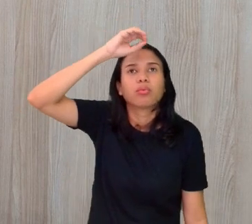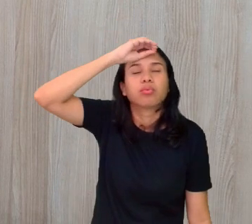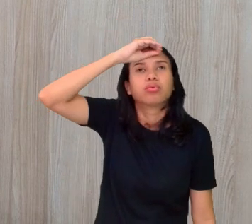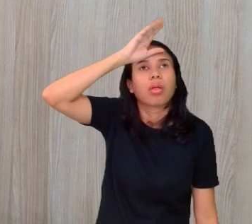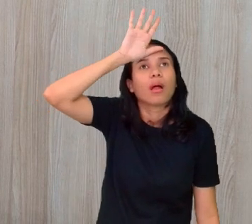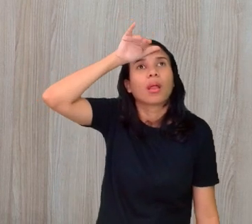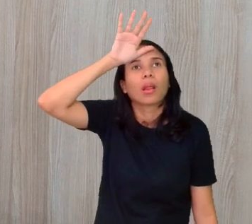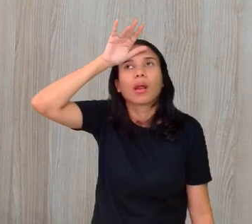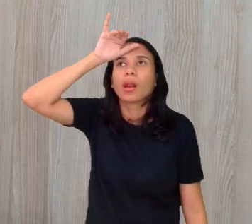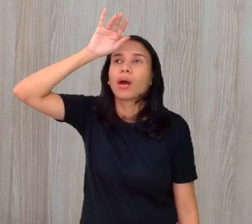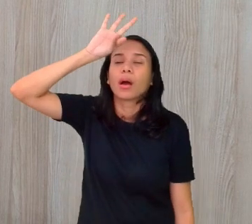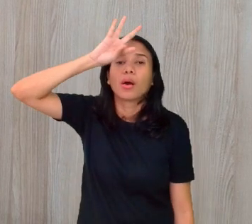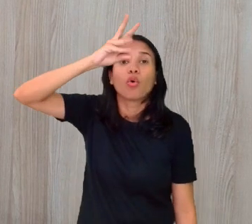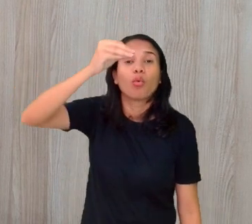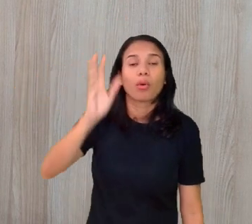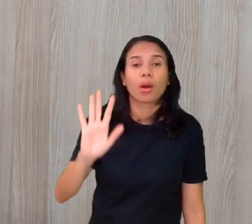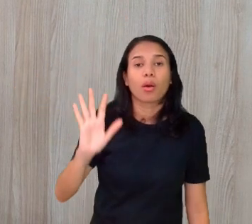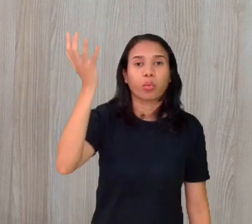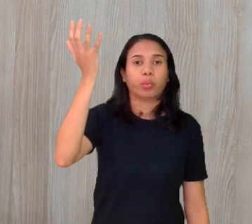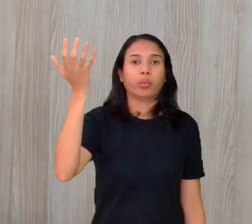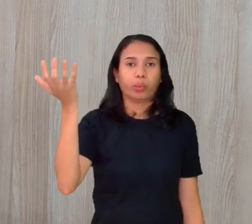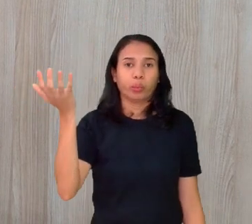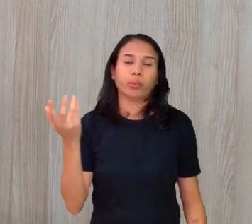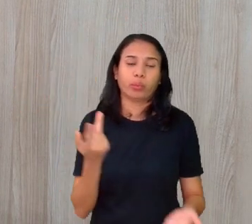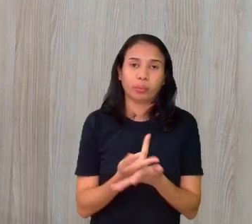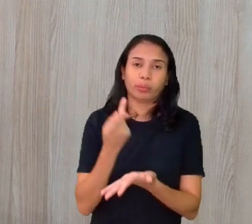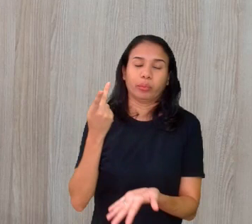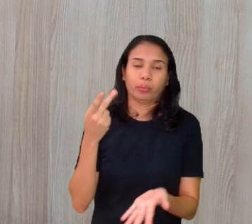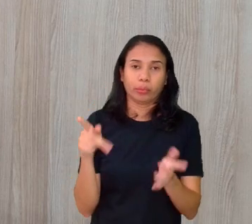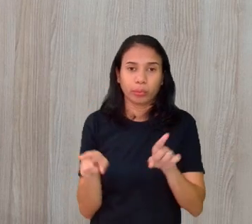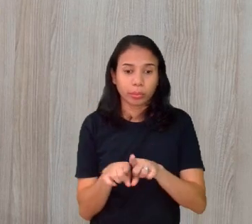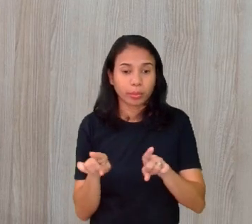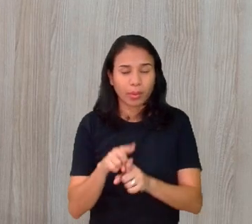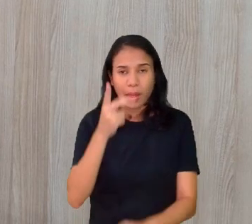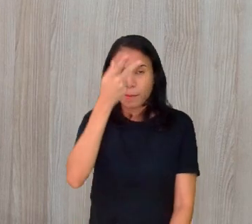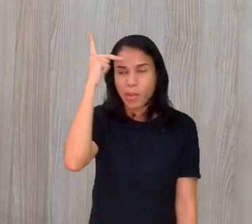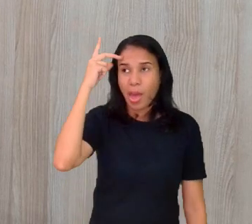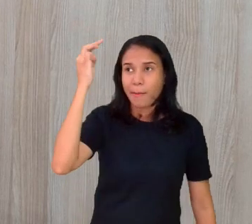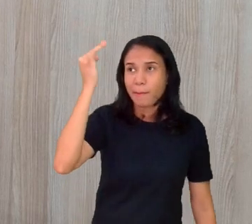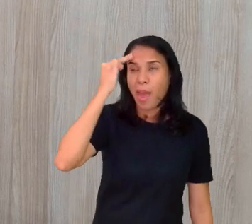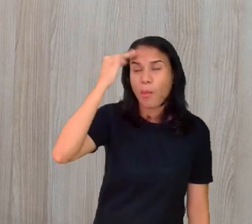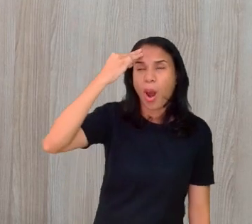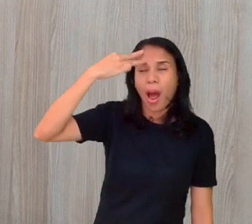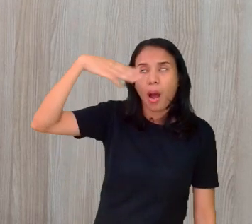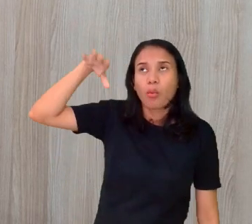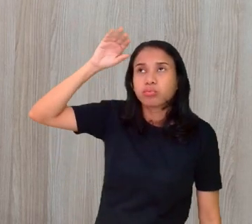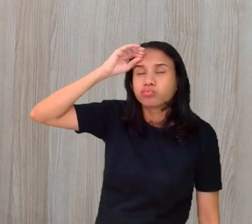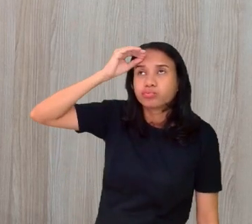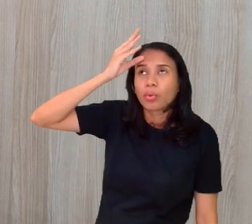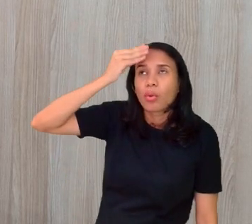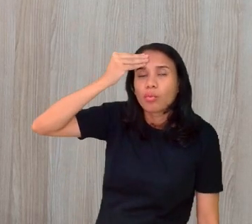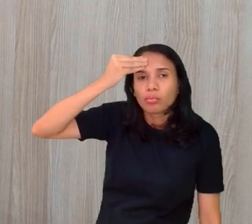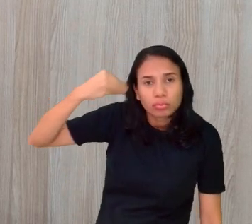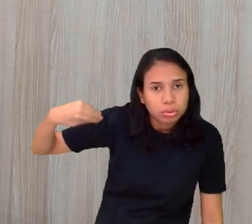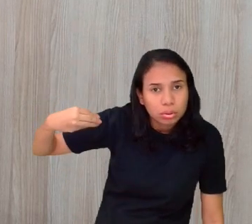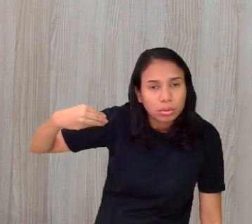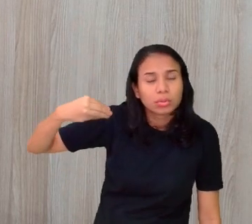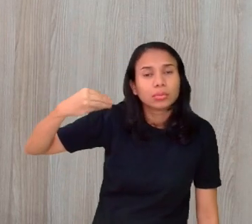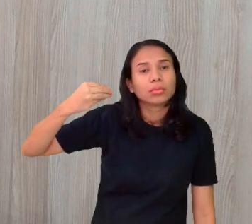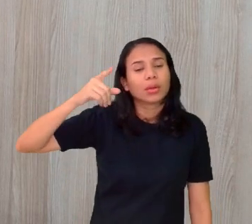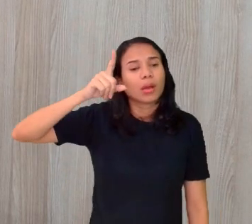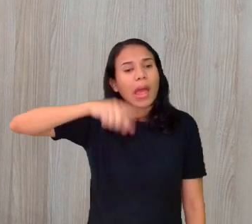tudo que está acontecendo. Então, uma pessoa sem memória, ela se